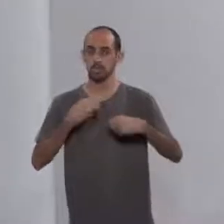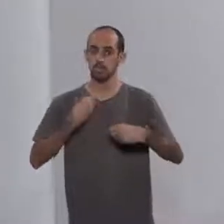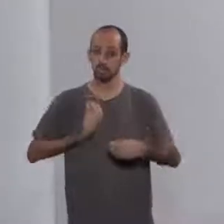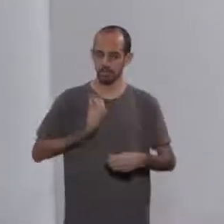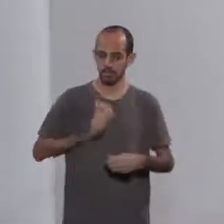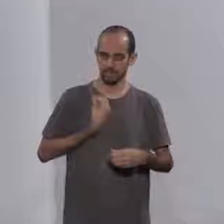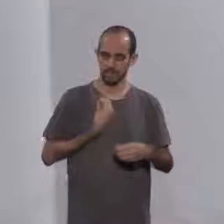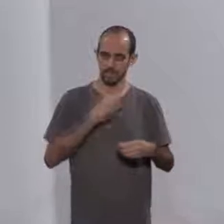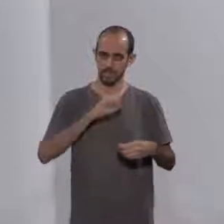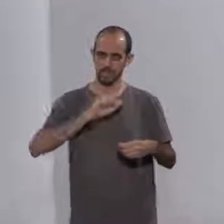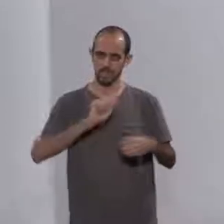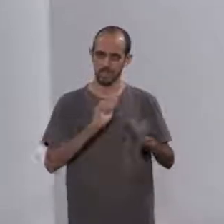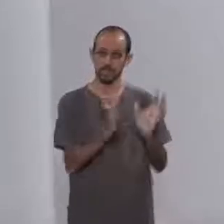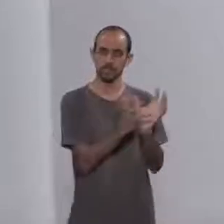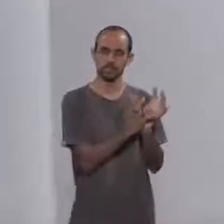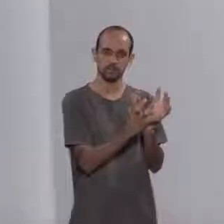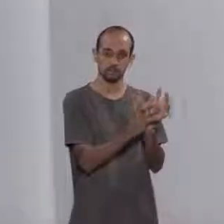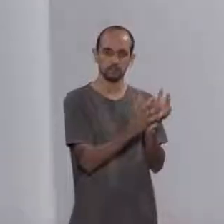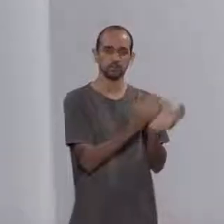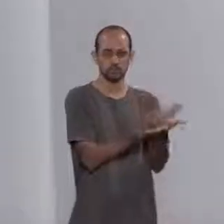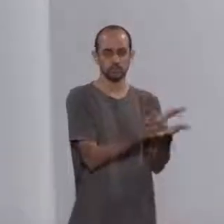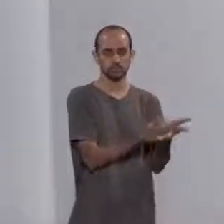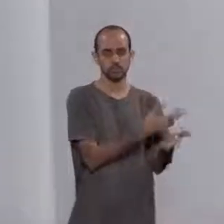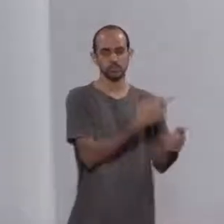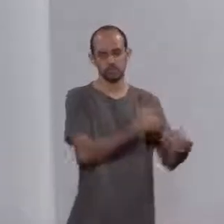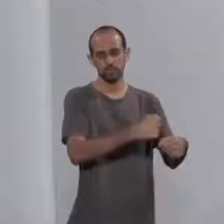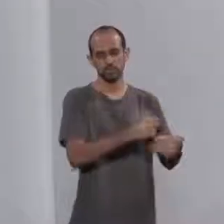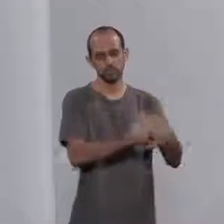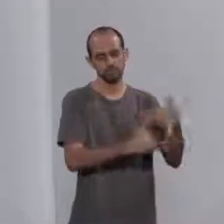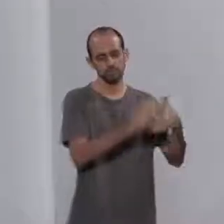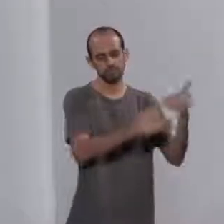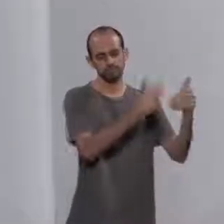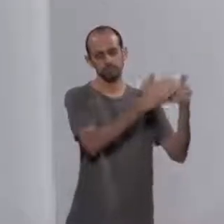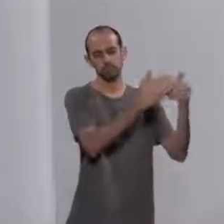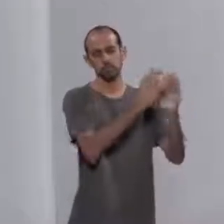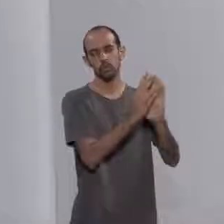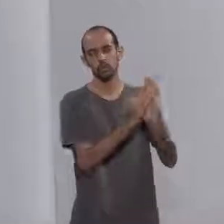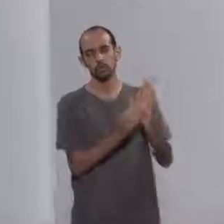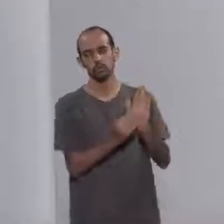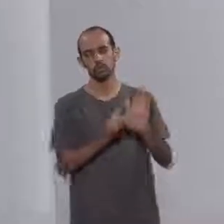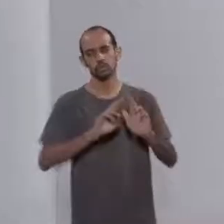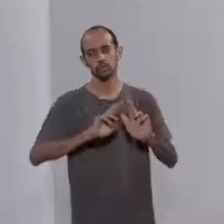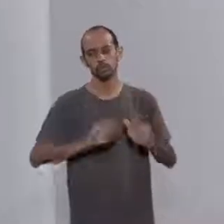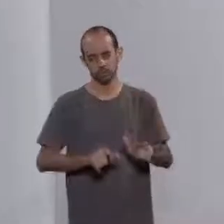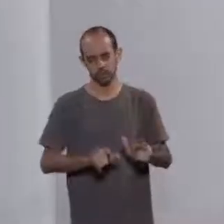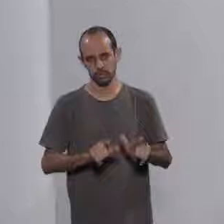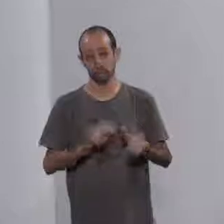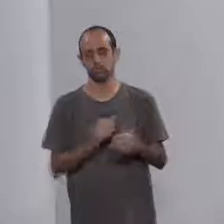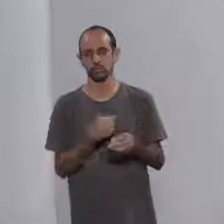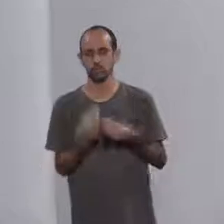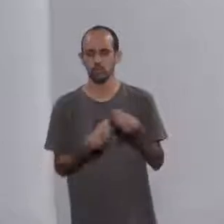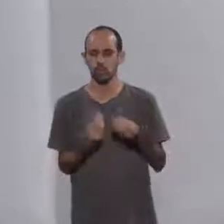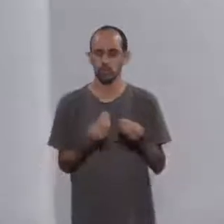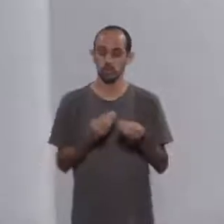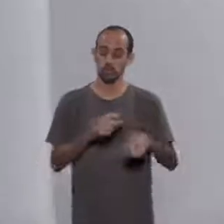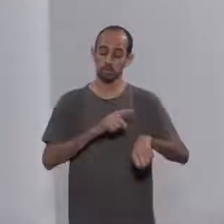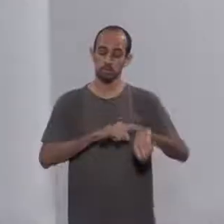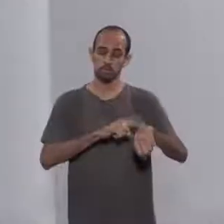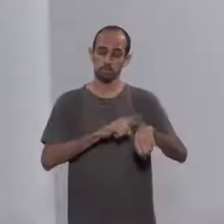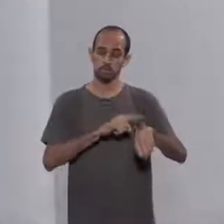contexto de sala de aula. Então, assim, o aluno ele consegue acompanhar o conteúdo de uma maneira diferenciada. Então, se ele não consegue, naquele